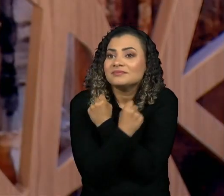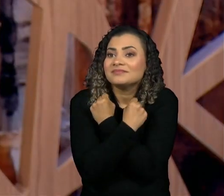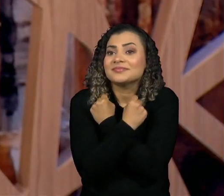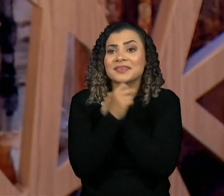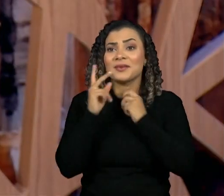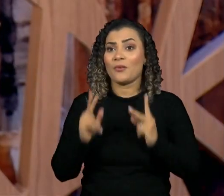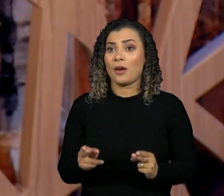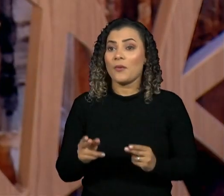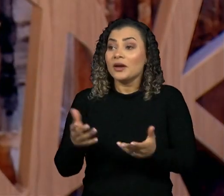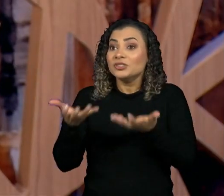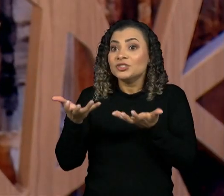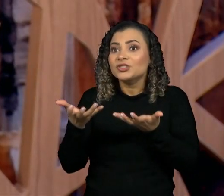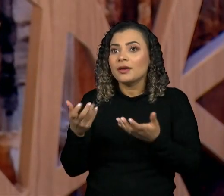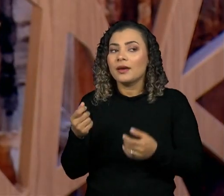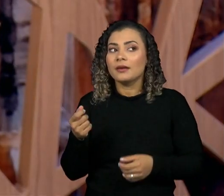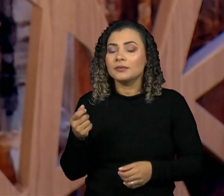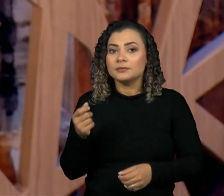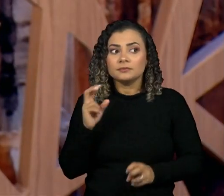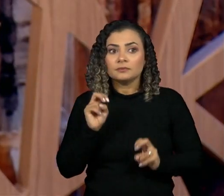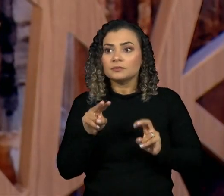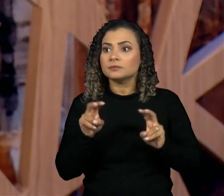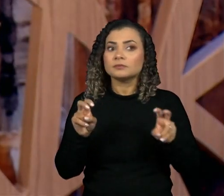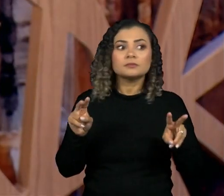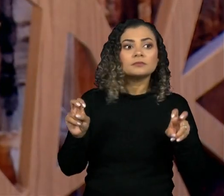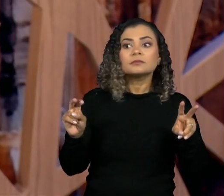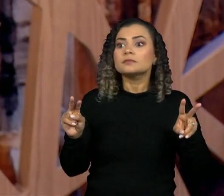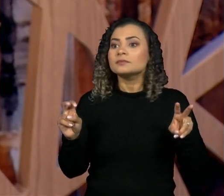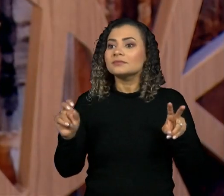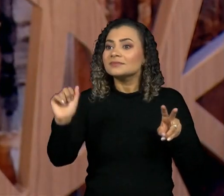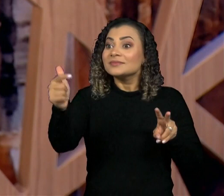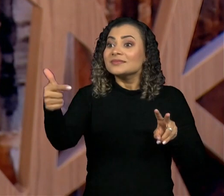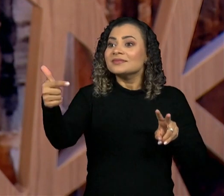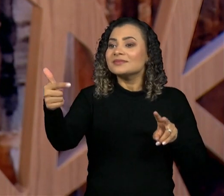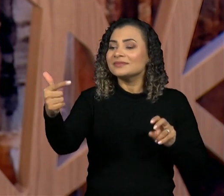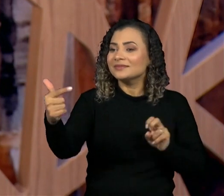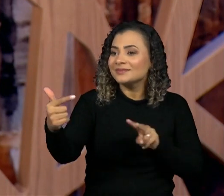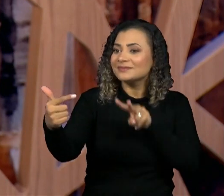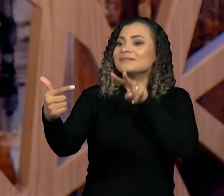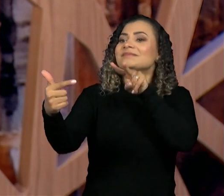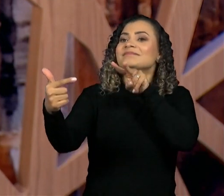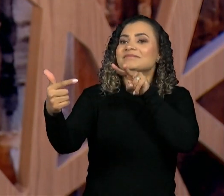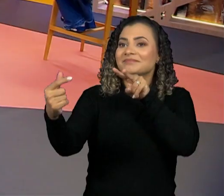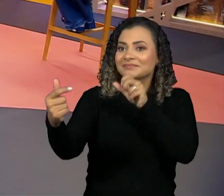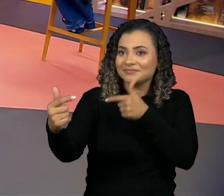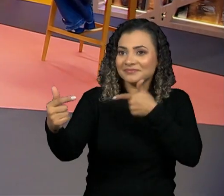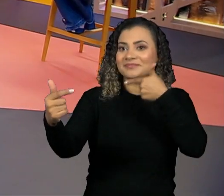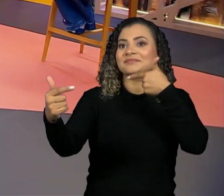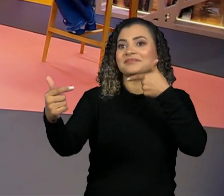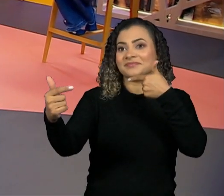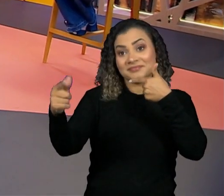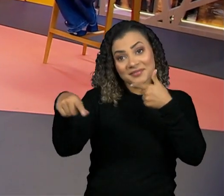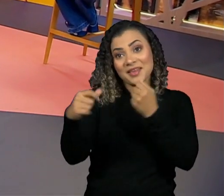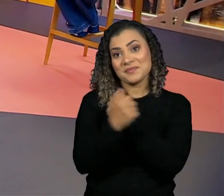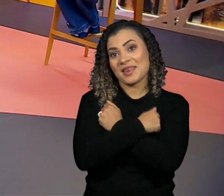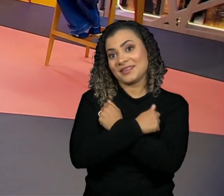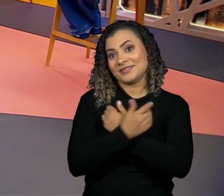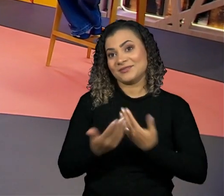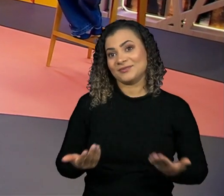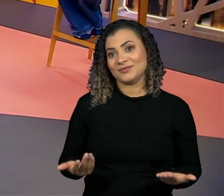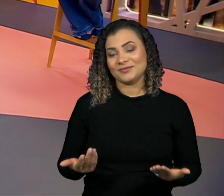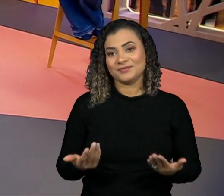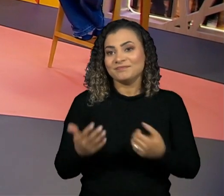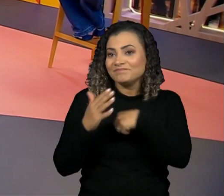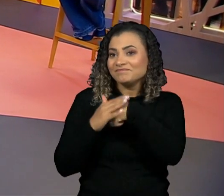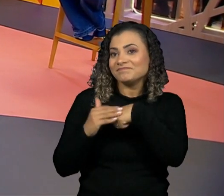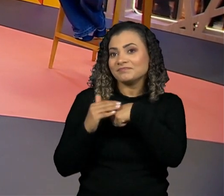busca essa referência, né? De quem está mais aberto, mais receptivo. Então, o sorriso, ele acaba sendo um abraço. Não, eu